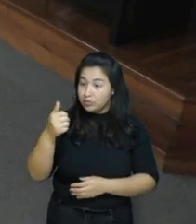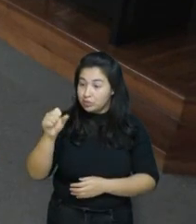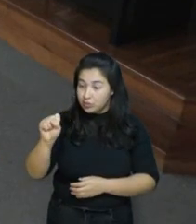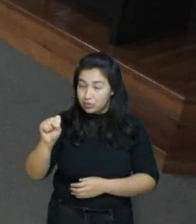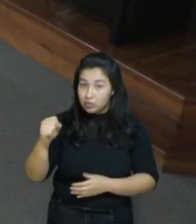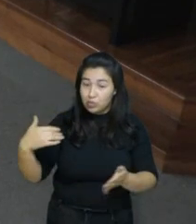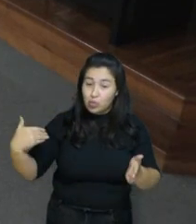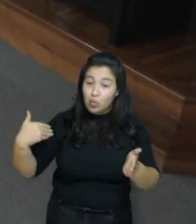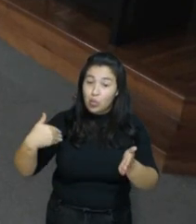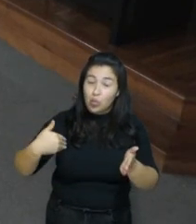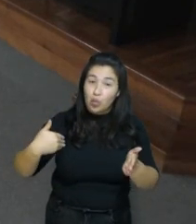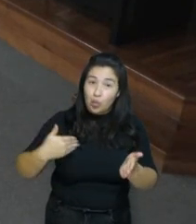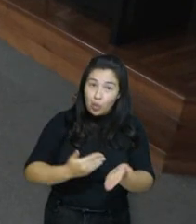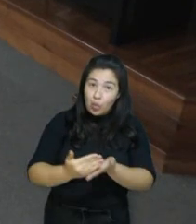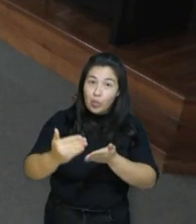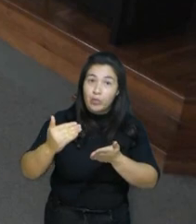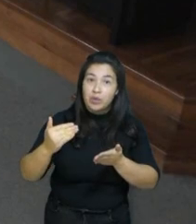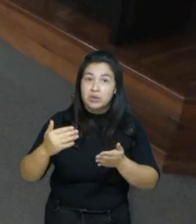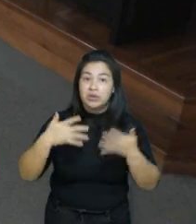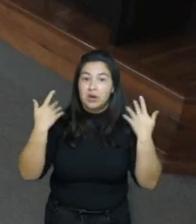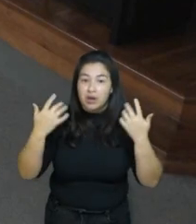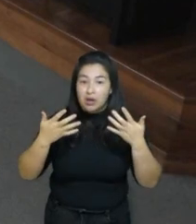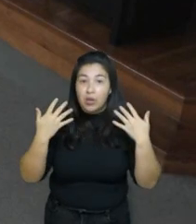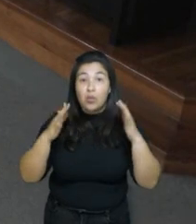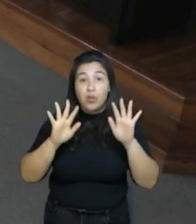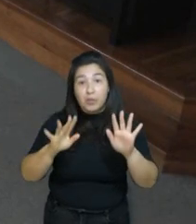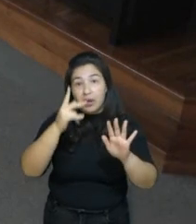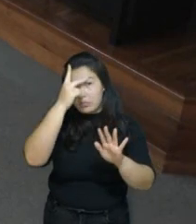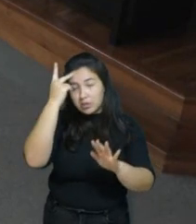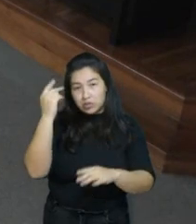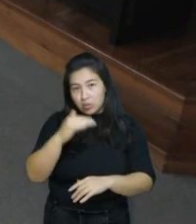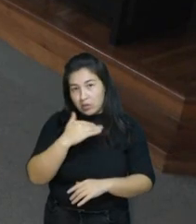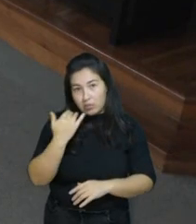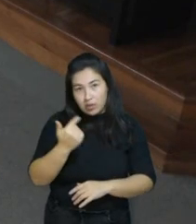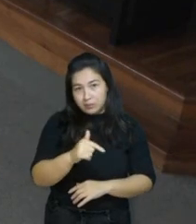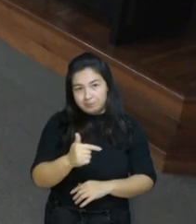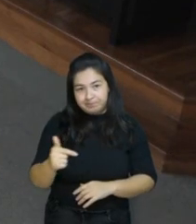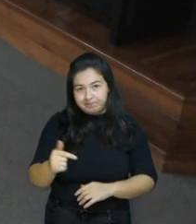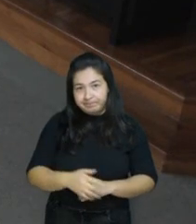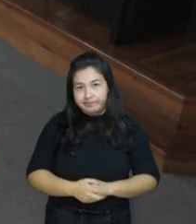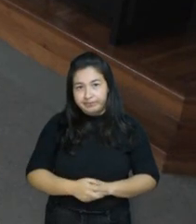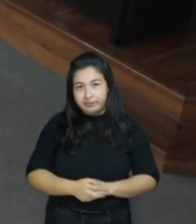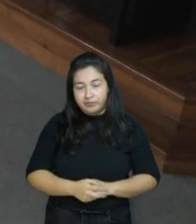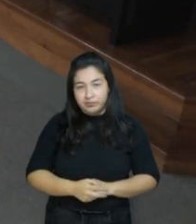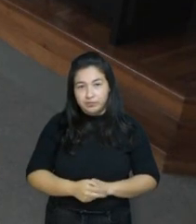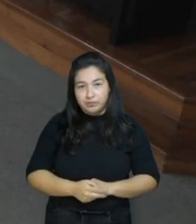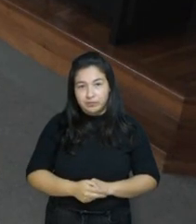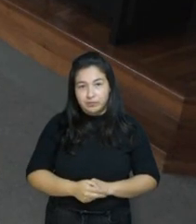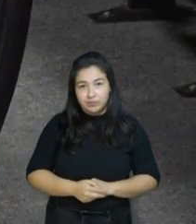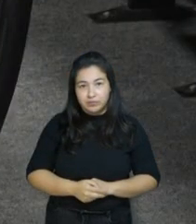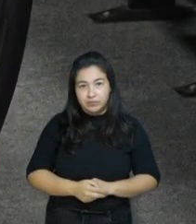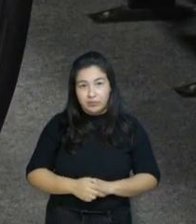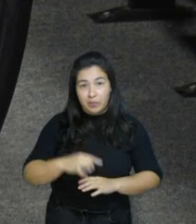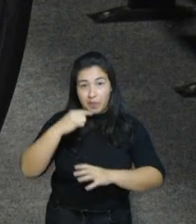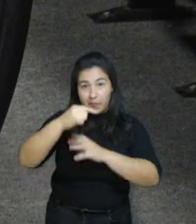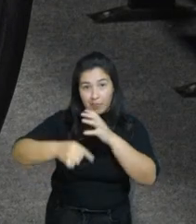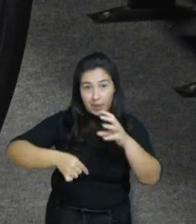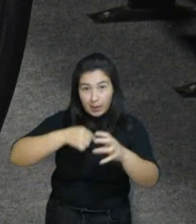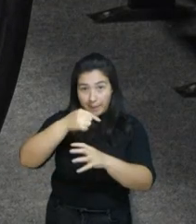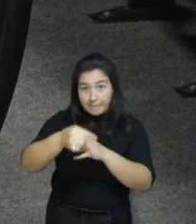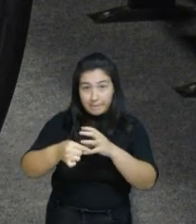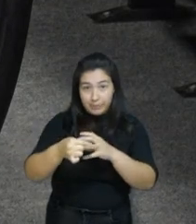uma onda de calor dessa, só que ninguém mais morre. Posso complementar essa questão da onda de calor? No